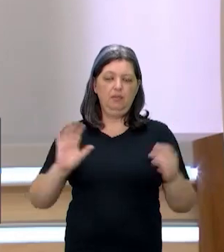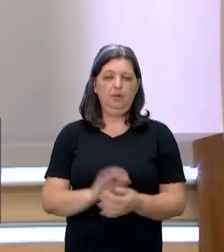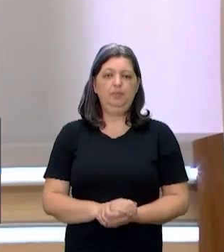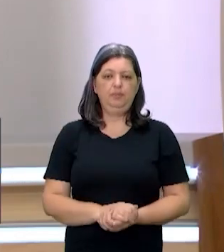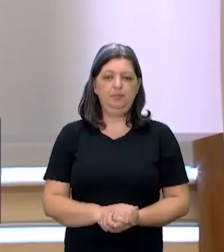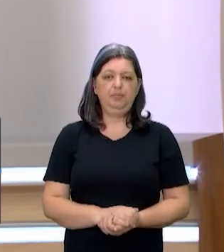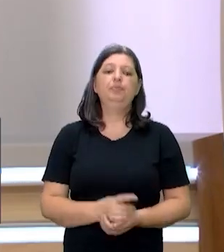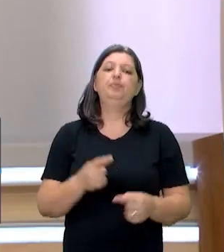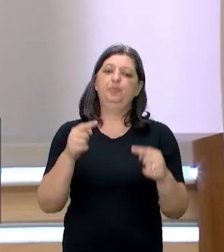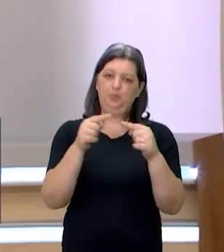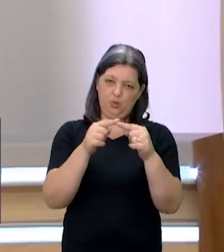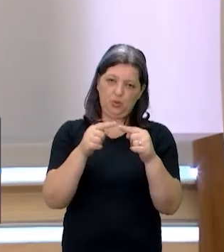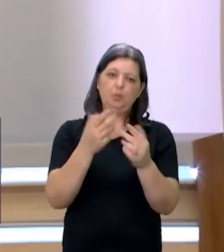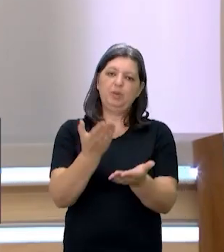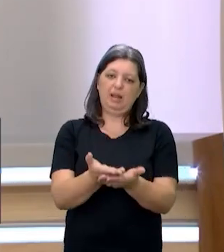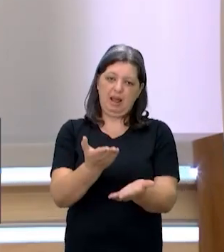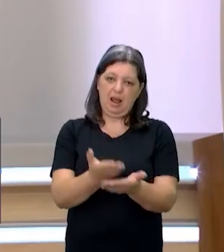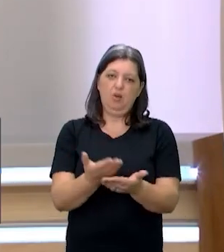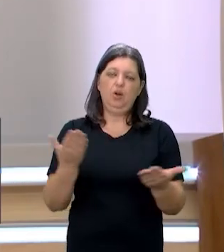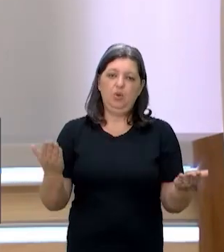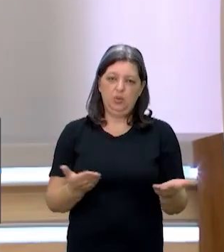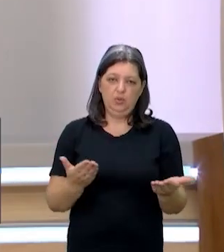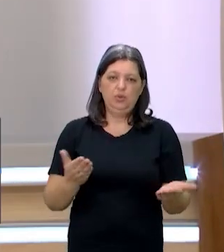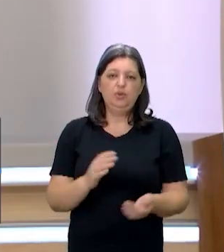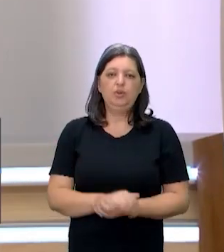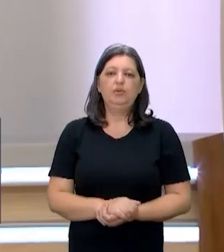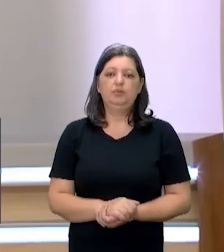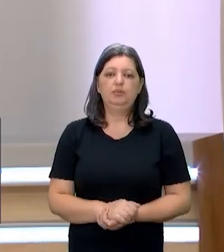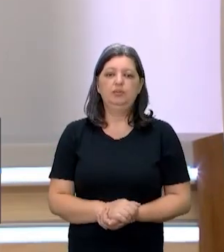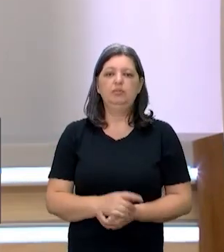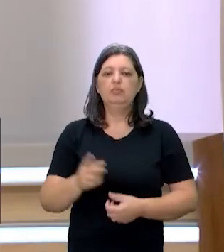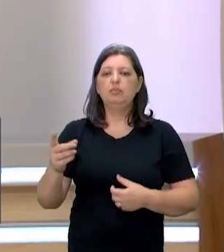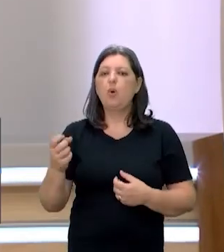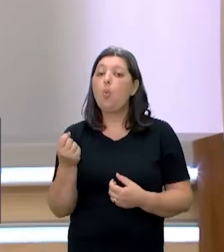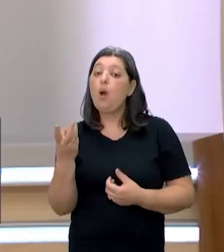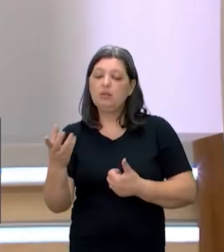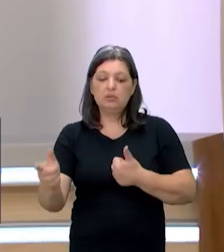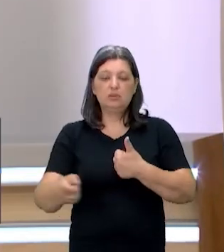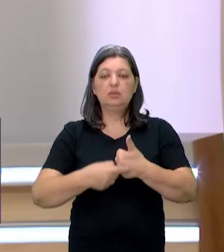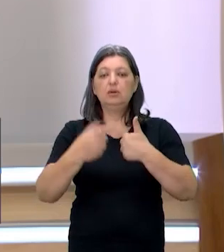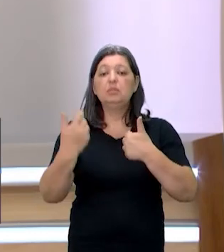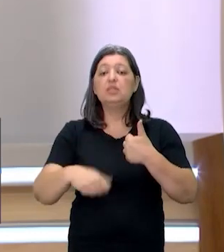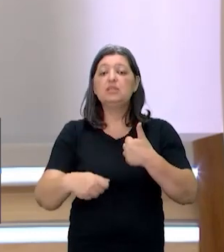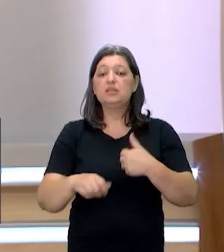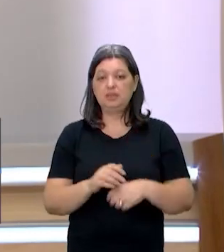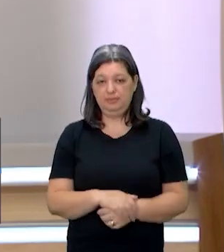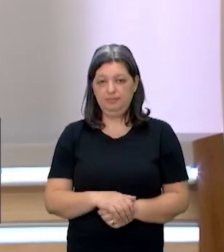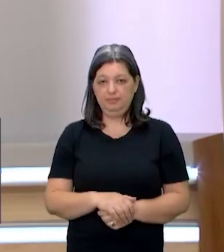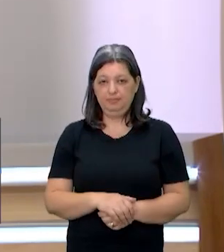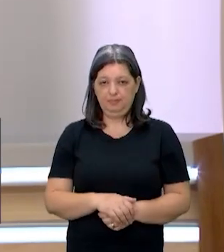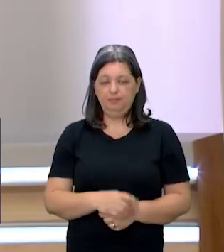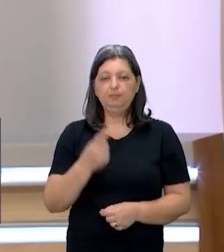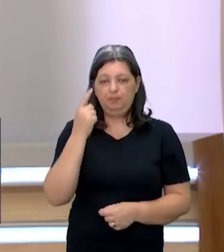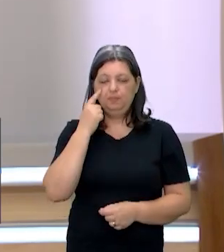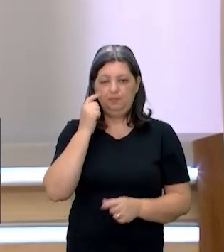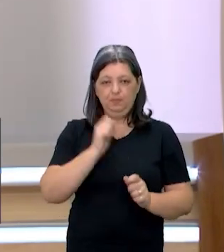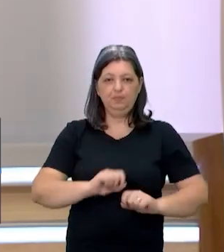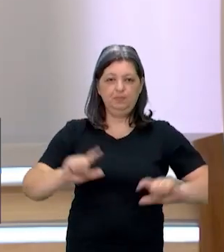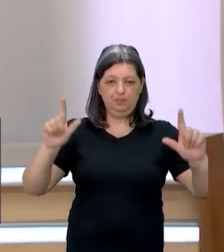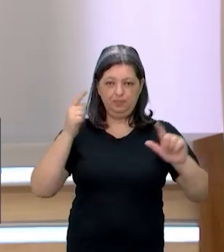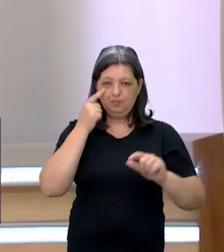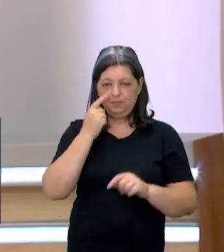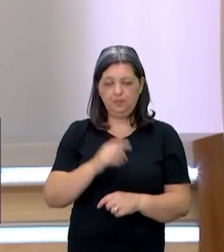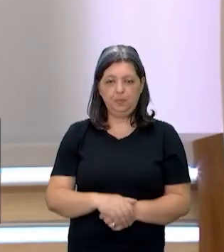tem tudo a ver com a aula de hoje, tá? Essa questão, né, de quantos likes você precisa. Por quê? A gente vai conferir lá na tela com